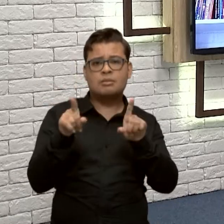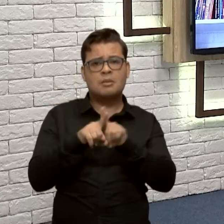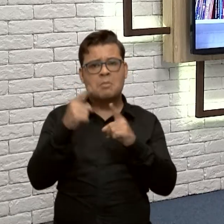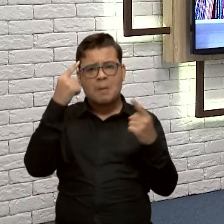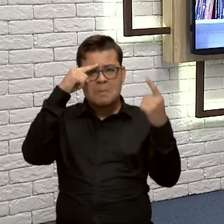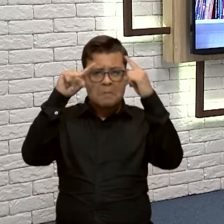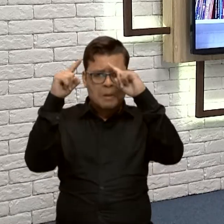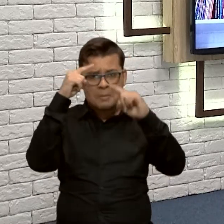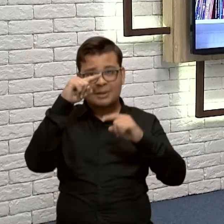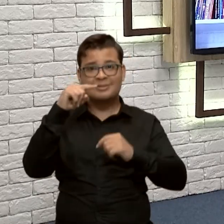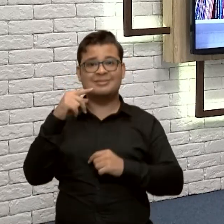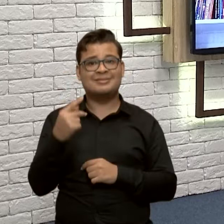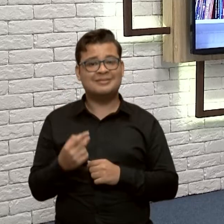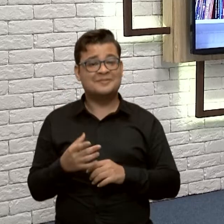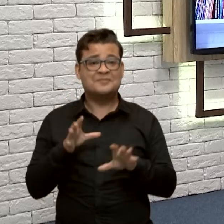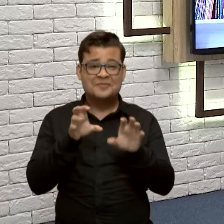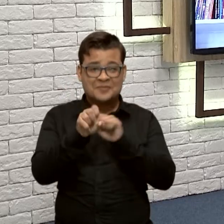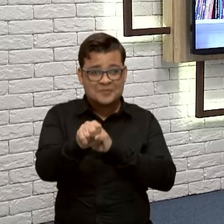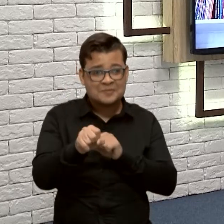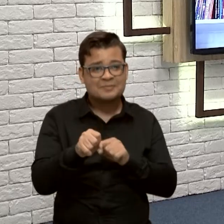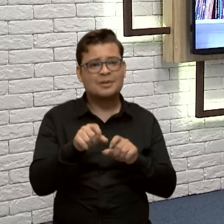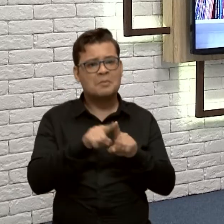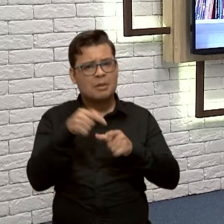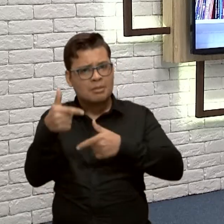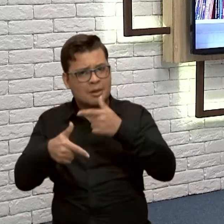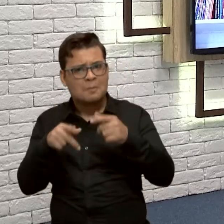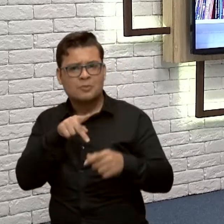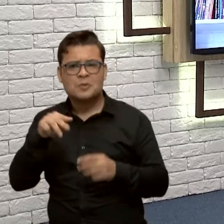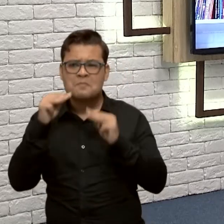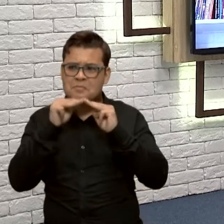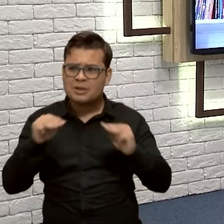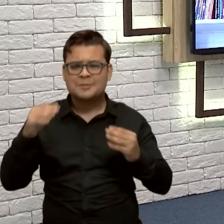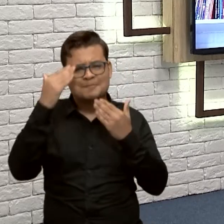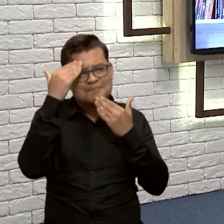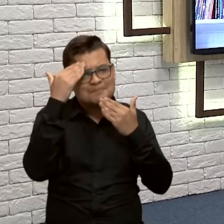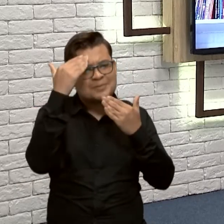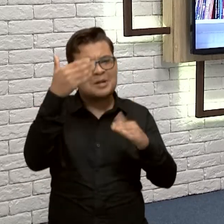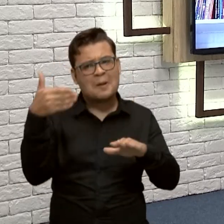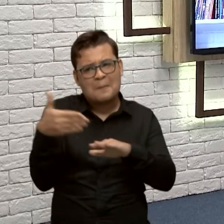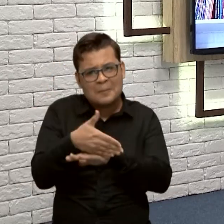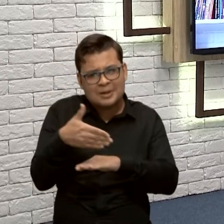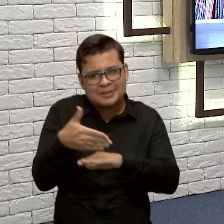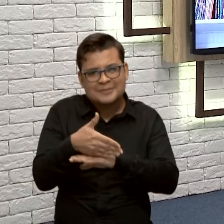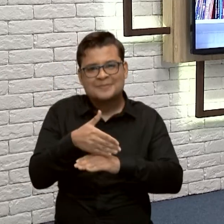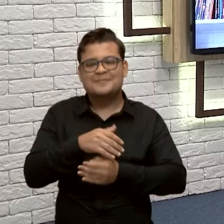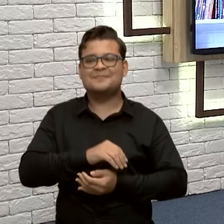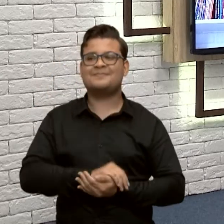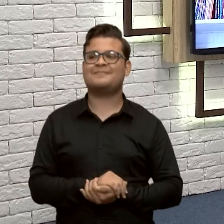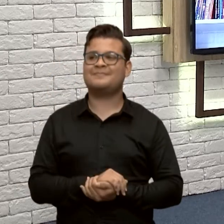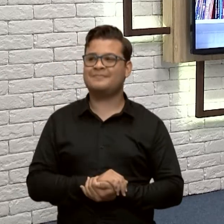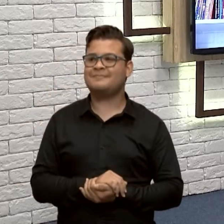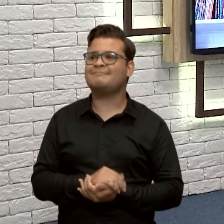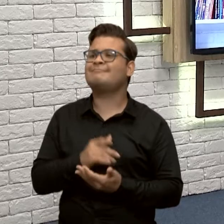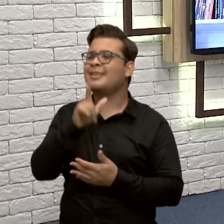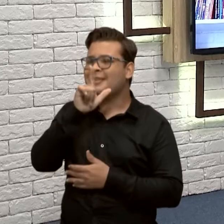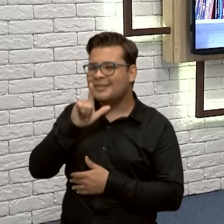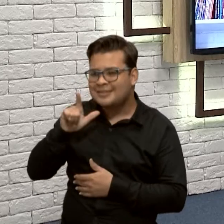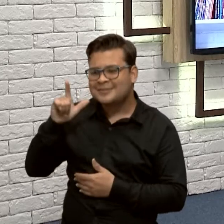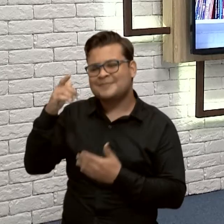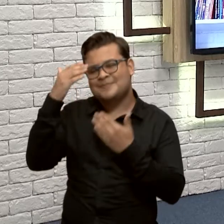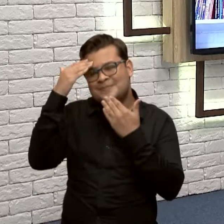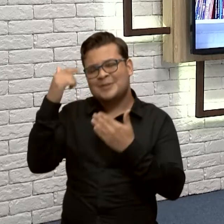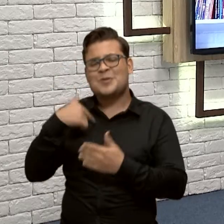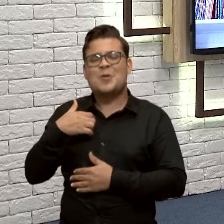como professor de marketing. Obrigada, Altair. Muito bom ter você aqui também. Até a próxima. Letícia, foi um prazer. Um